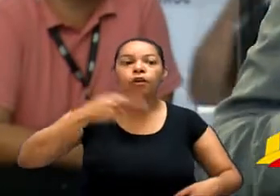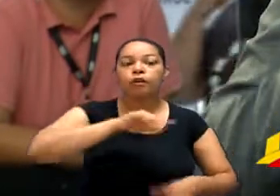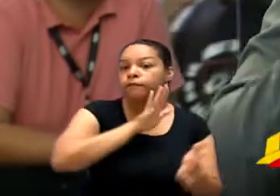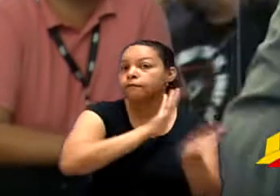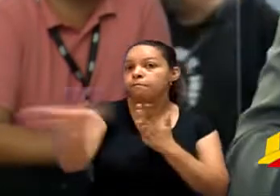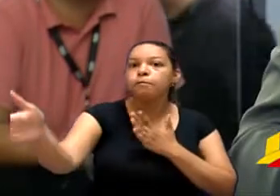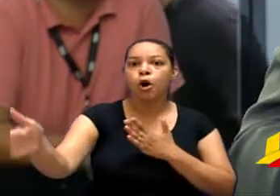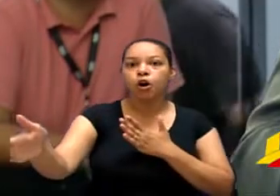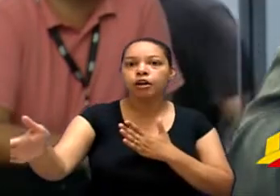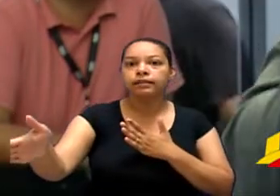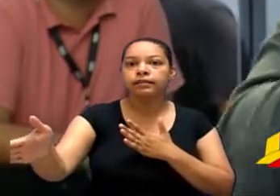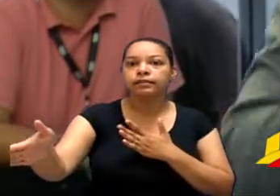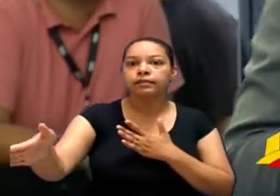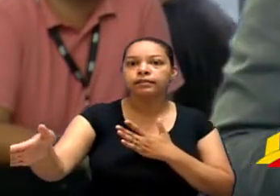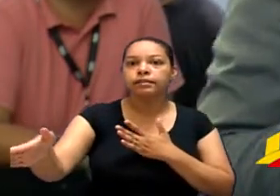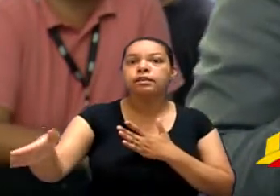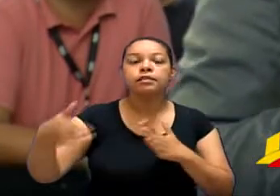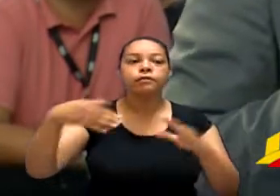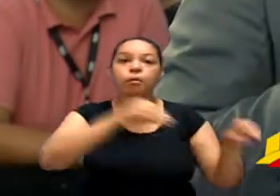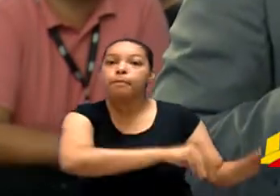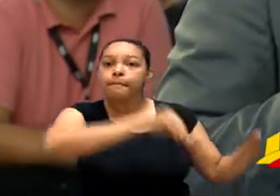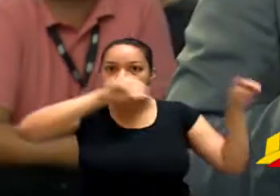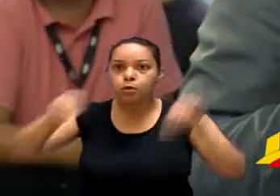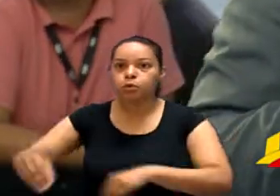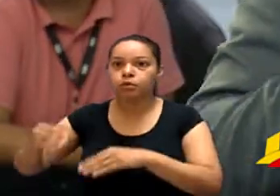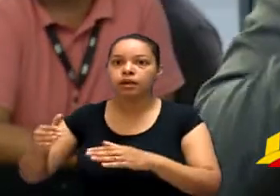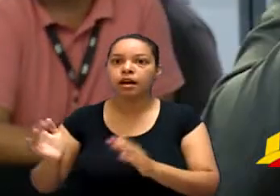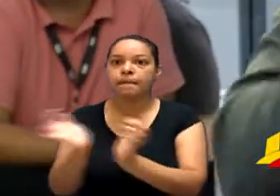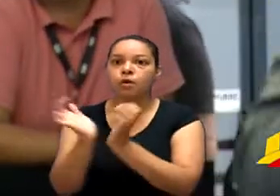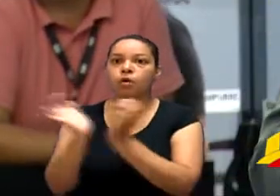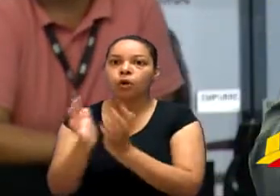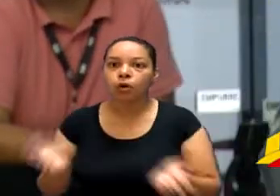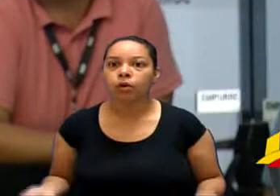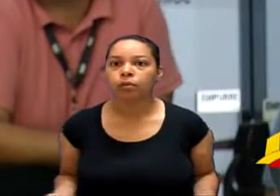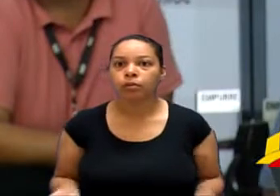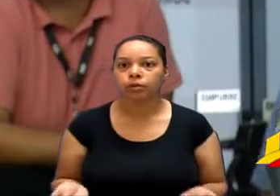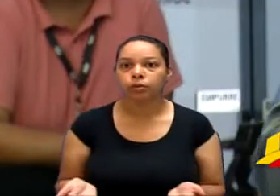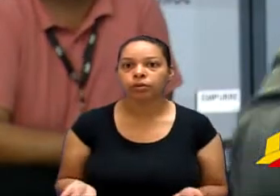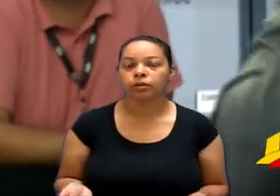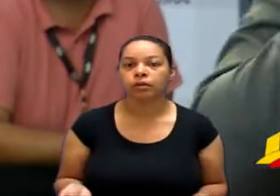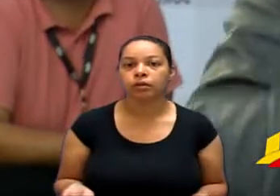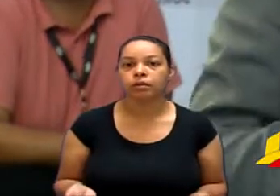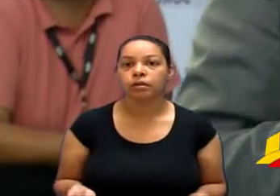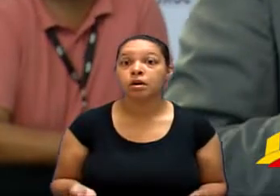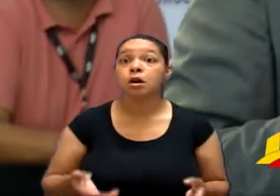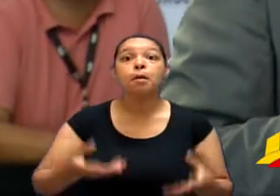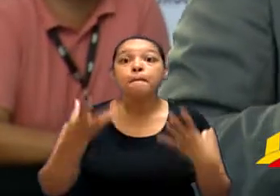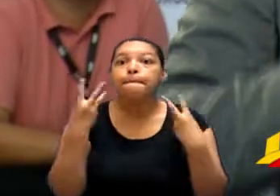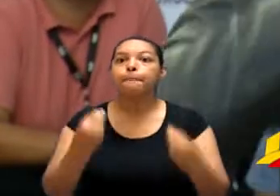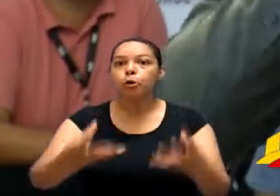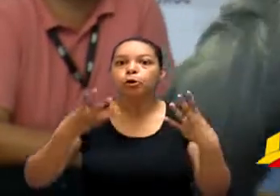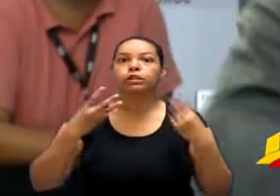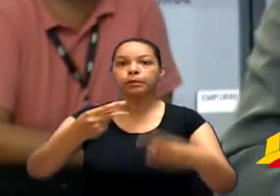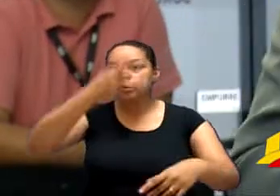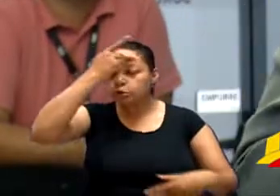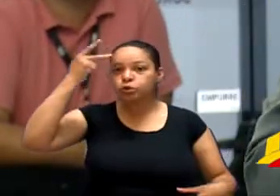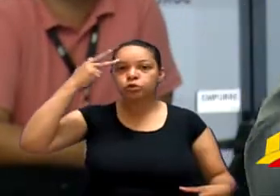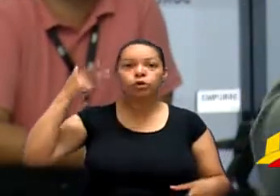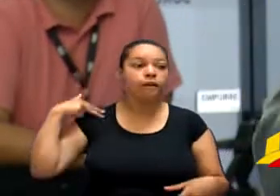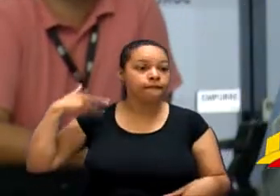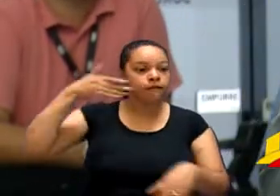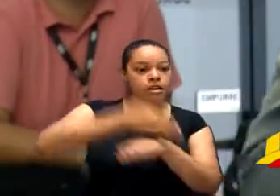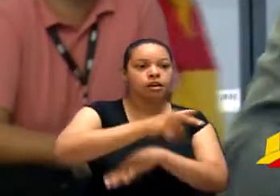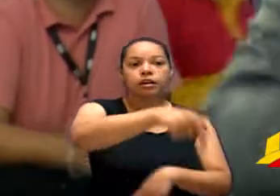Rodrigo na hora que eu tava vindo aqui não cortando eu pensei meu Deus tanta gente vai falar comigo e eu não vou estar mais aqui mas tenho certeza